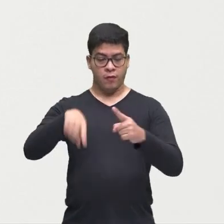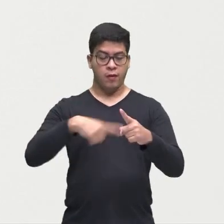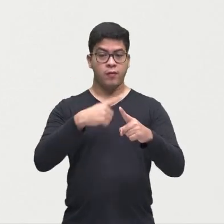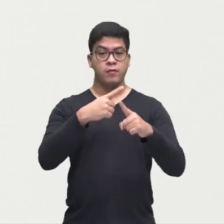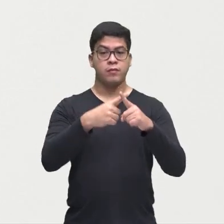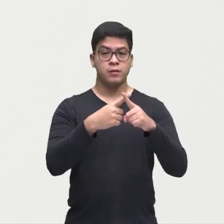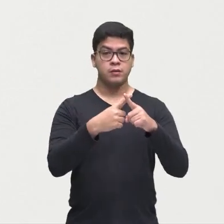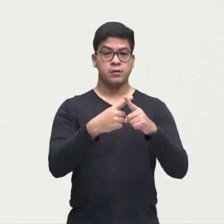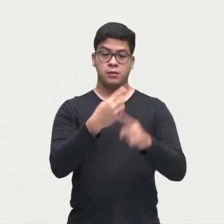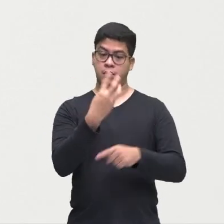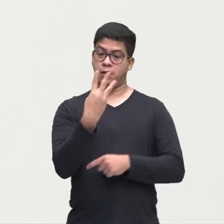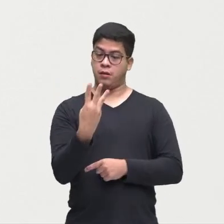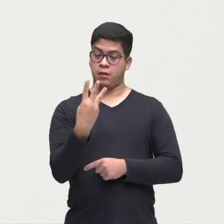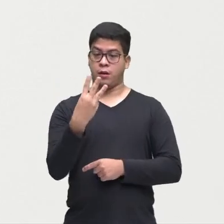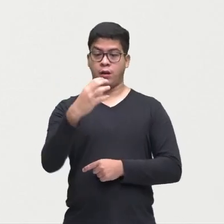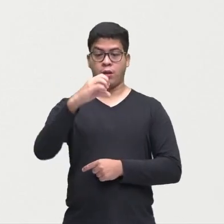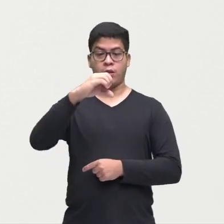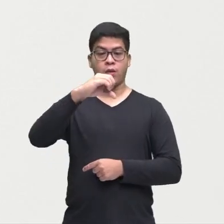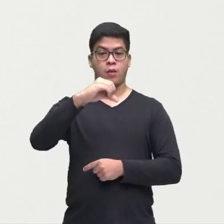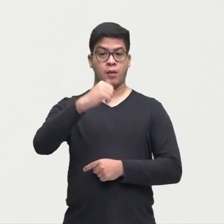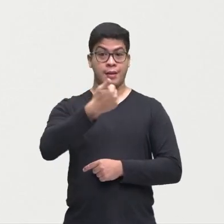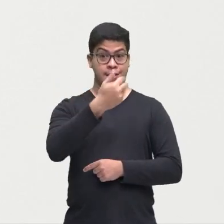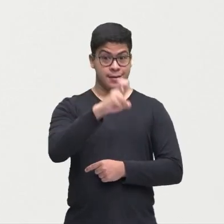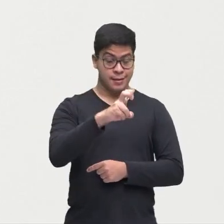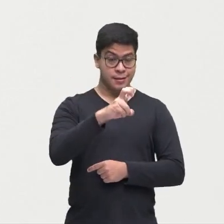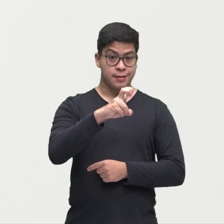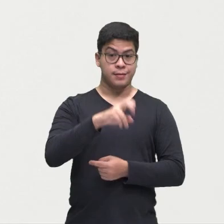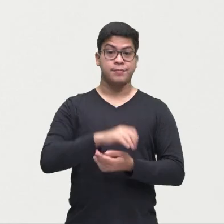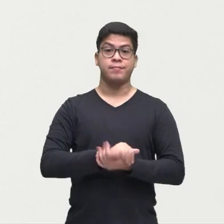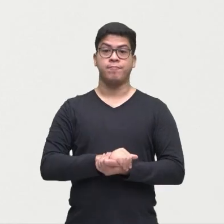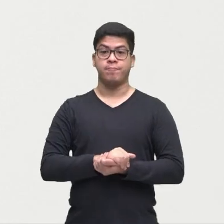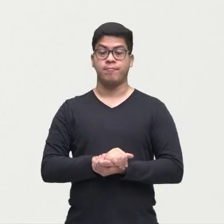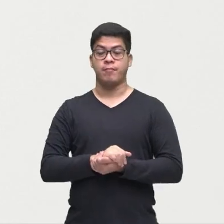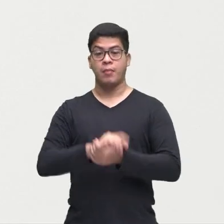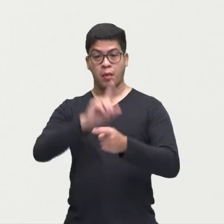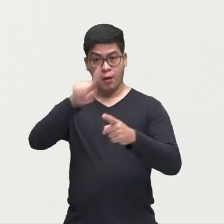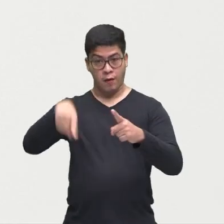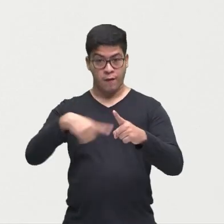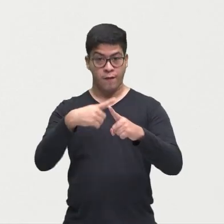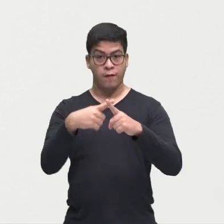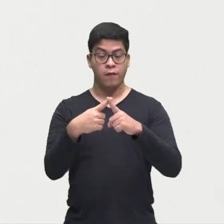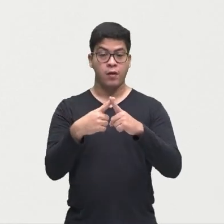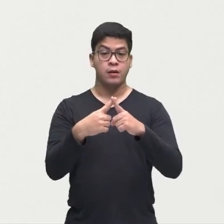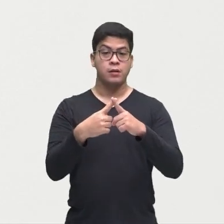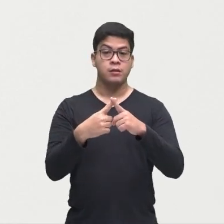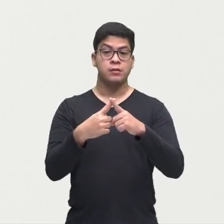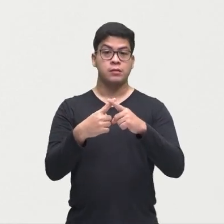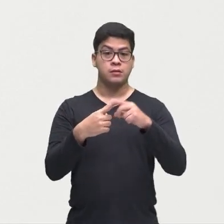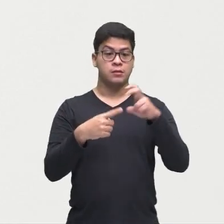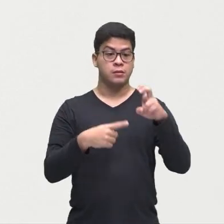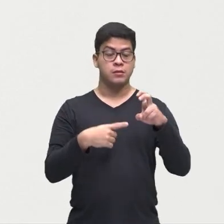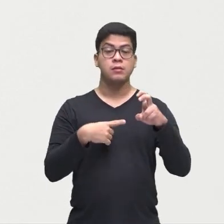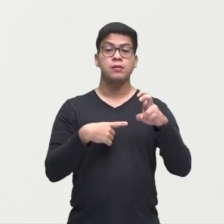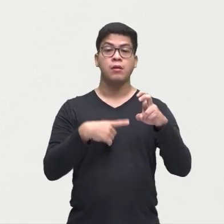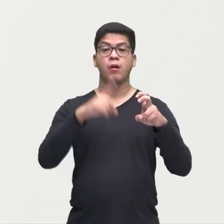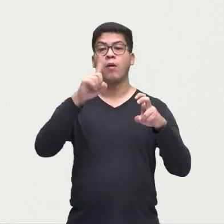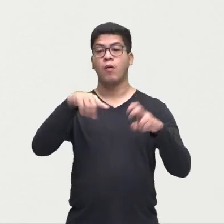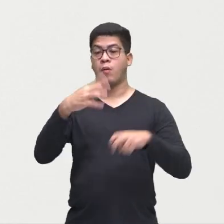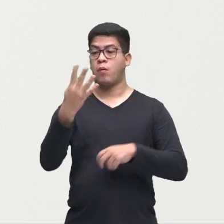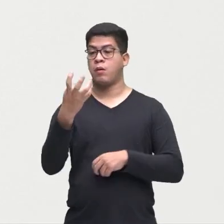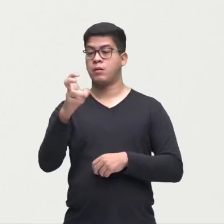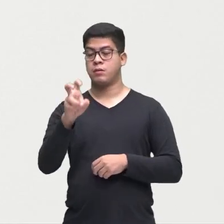5 vezes 9, 45. Olha só. Então, no caso aí, os divisores do 45 é o